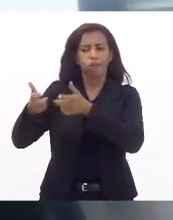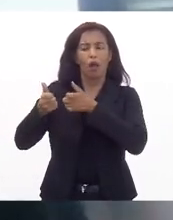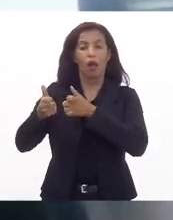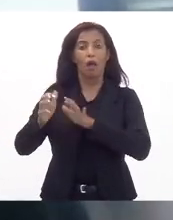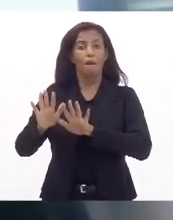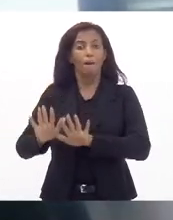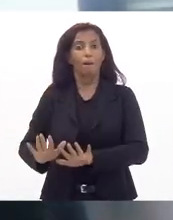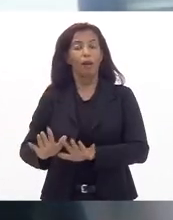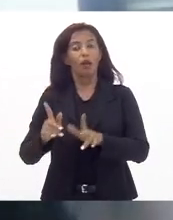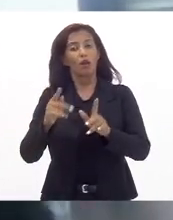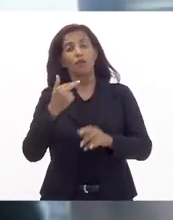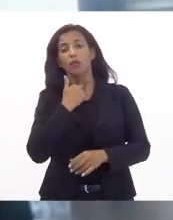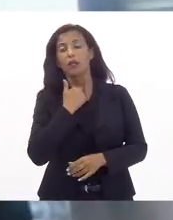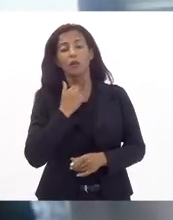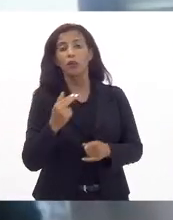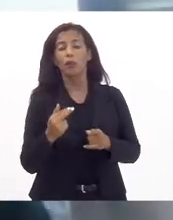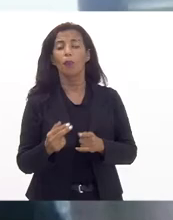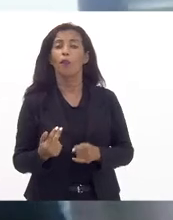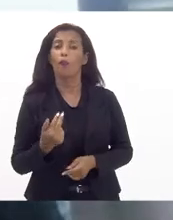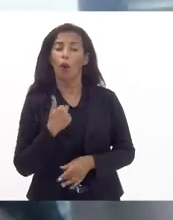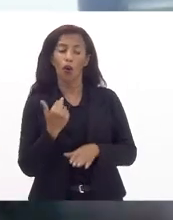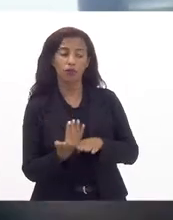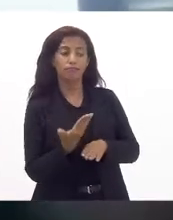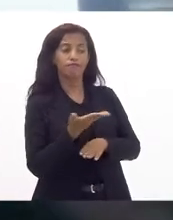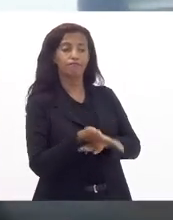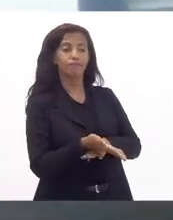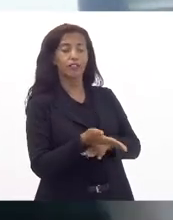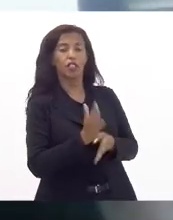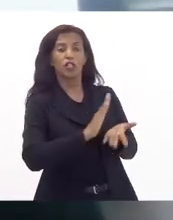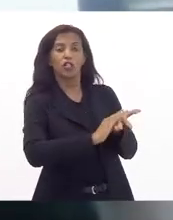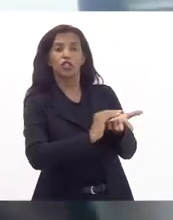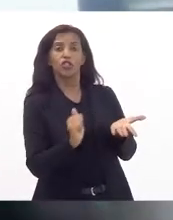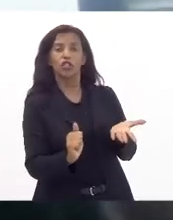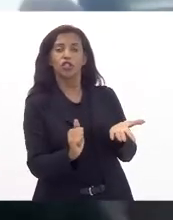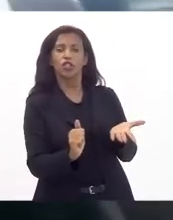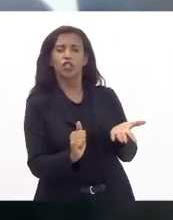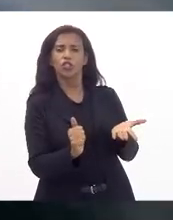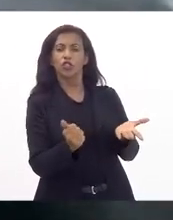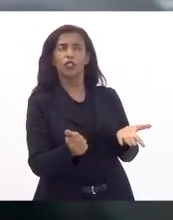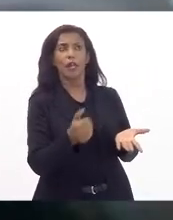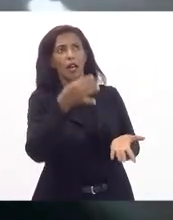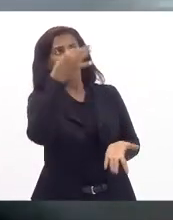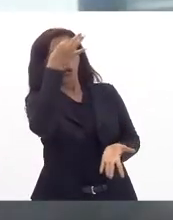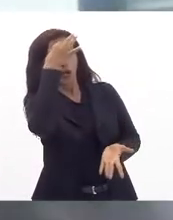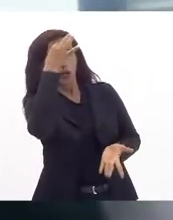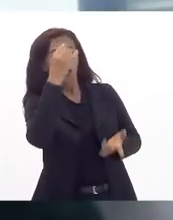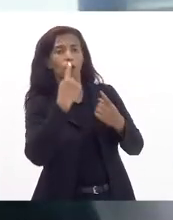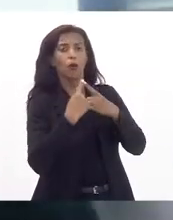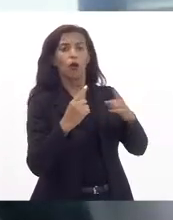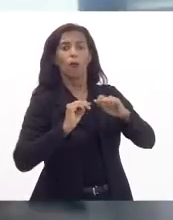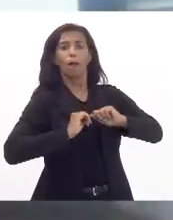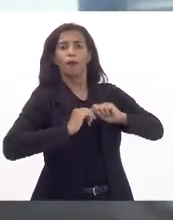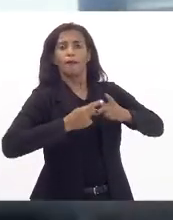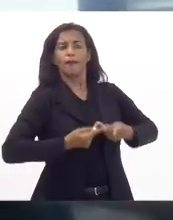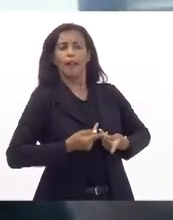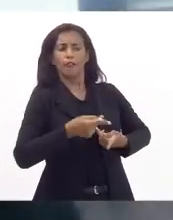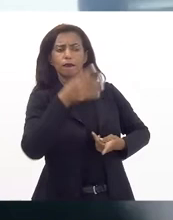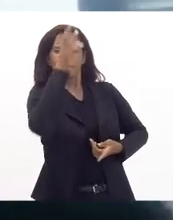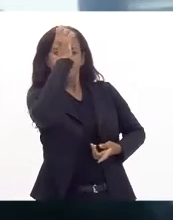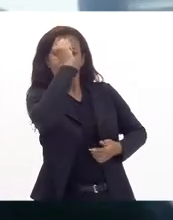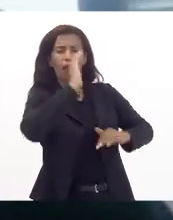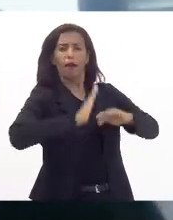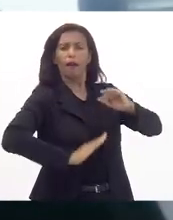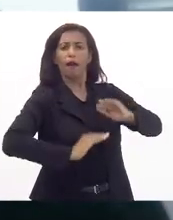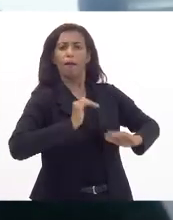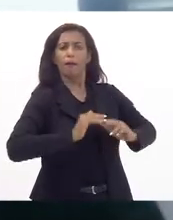Mas você também não pode por outro lado tirar o espírito crítico eo espírito de humanidade que